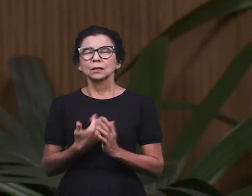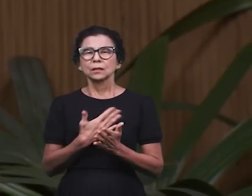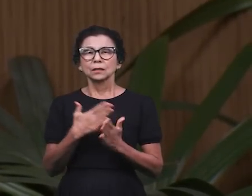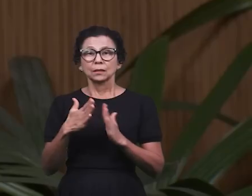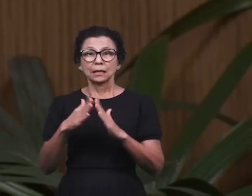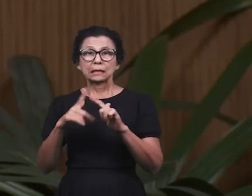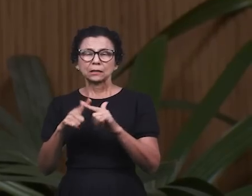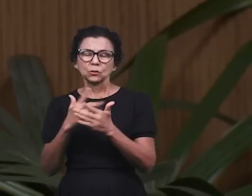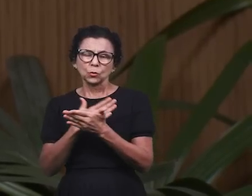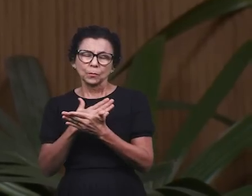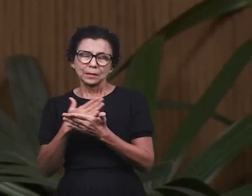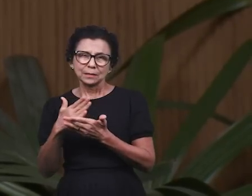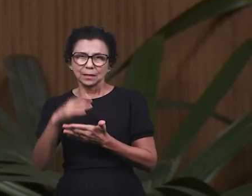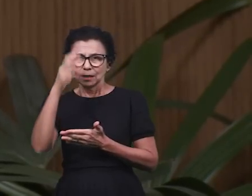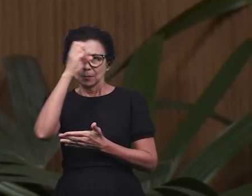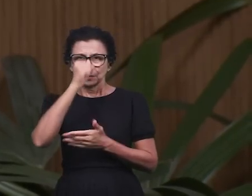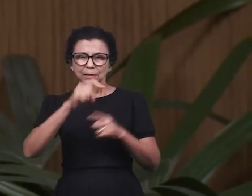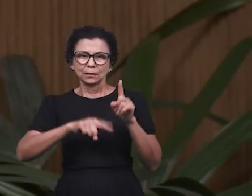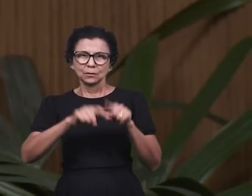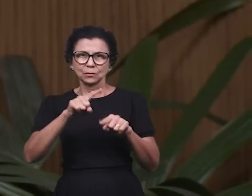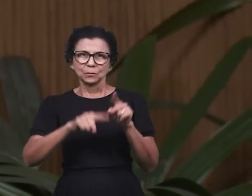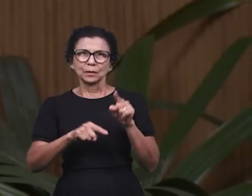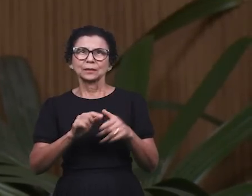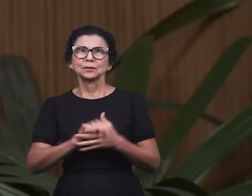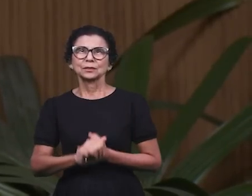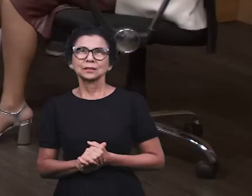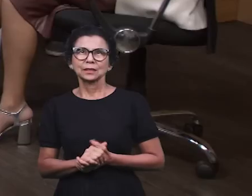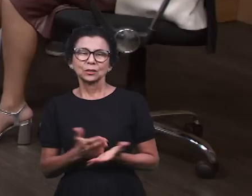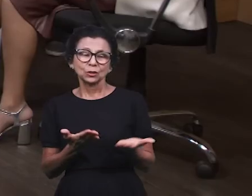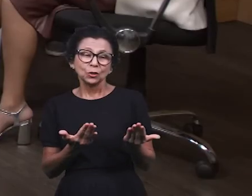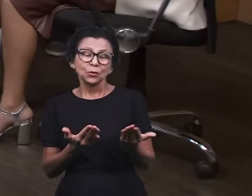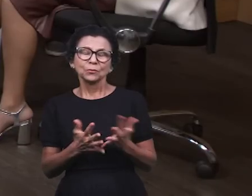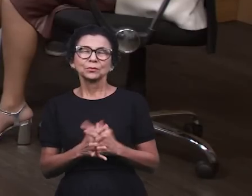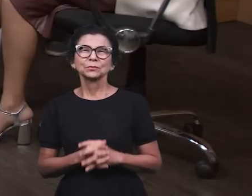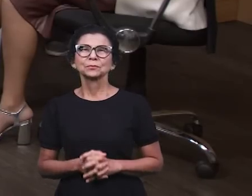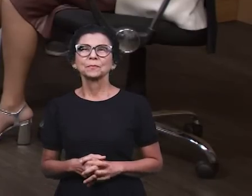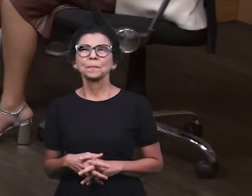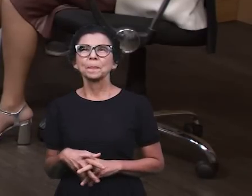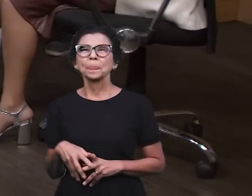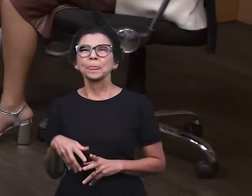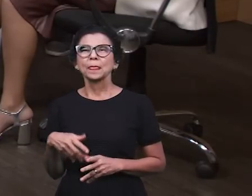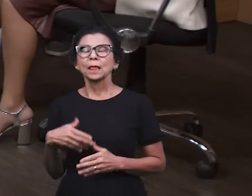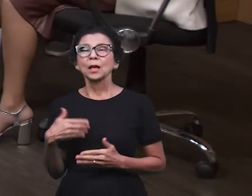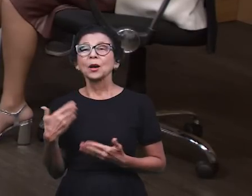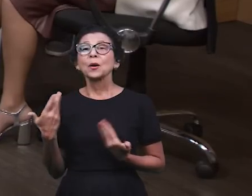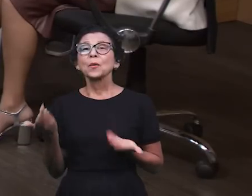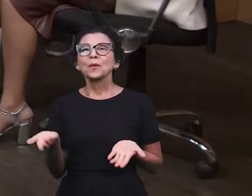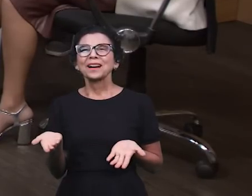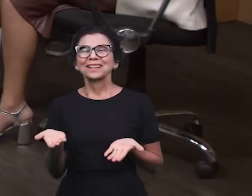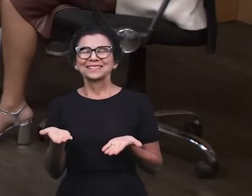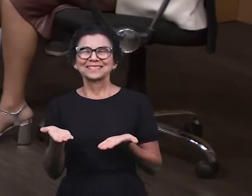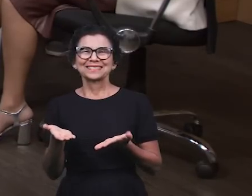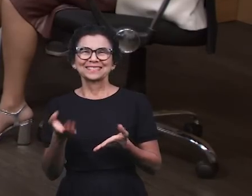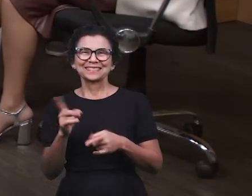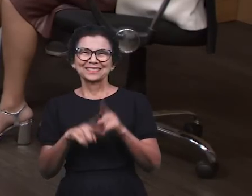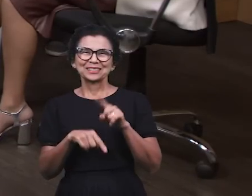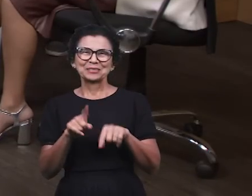essa vontade, então o Senhor concedeu essa bênção. E toca quais instrumentos? Alguns instrumentos.